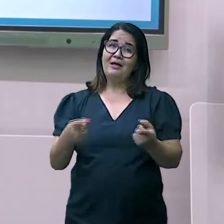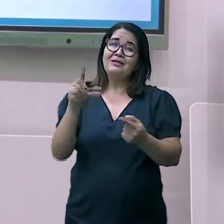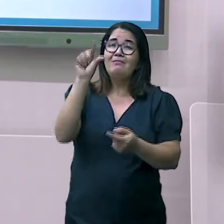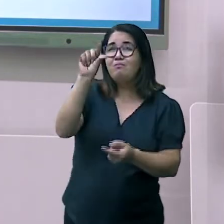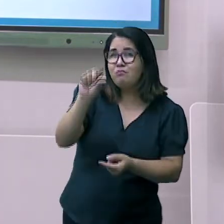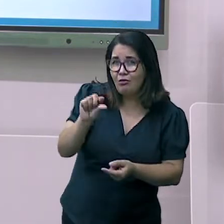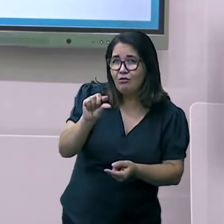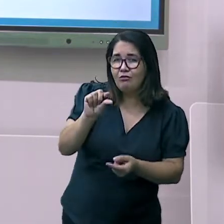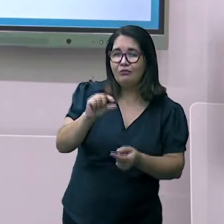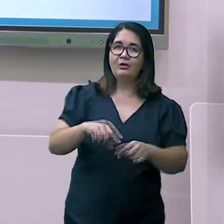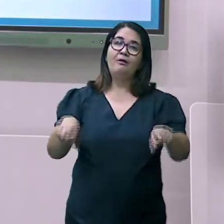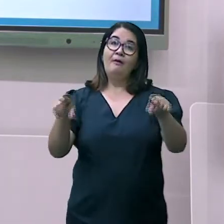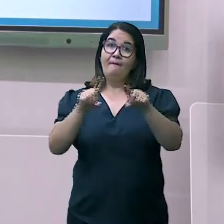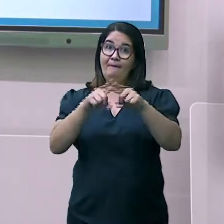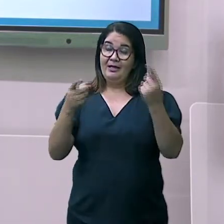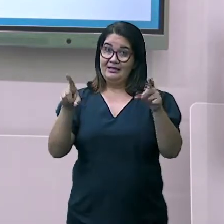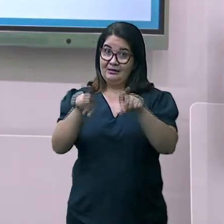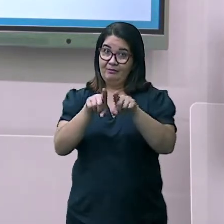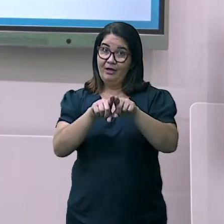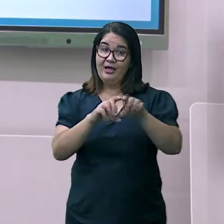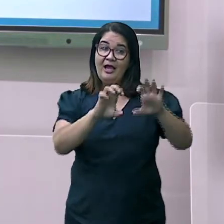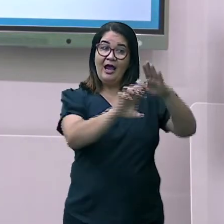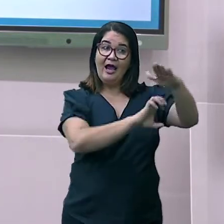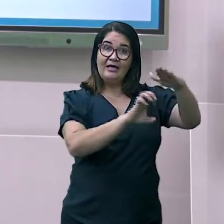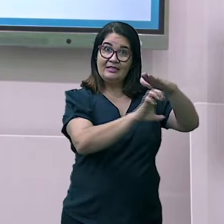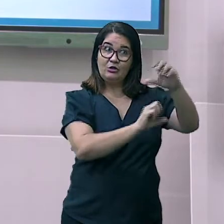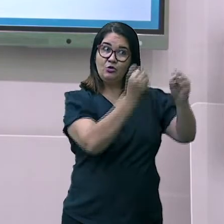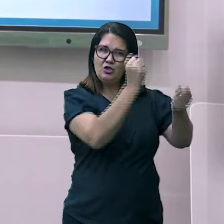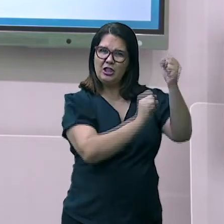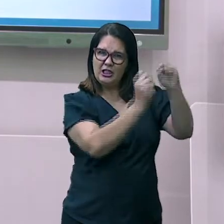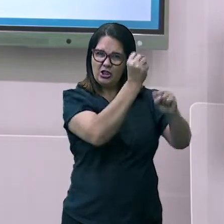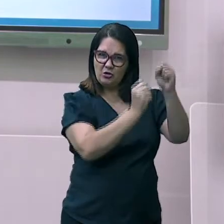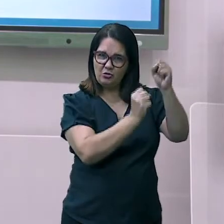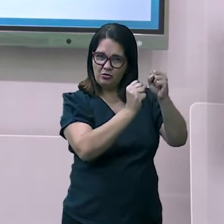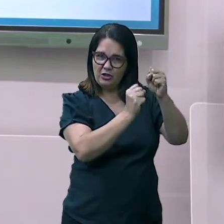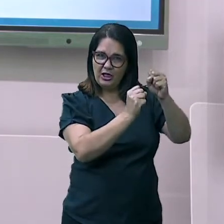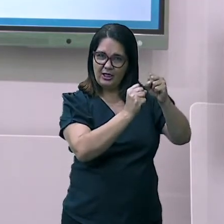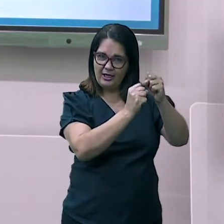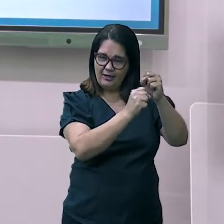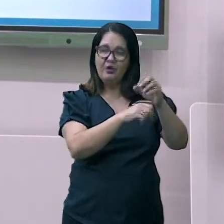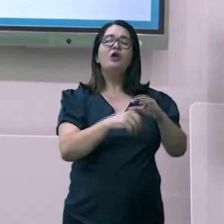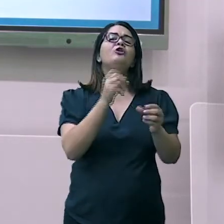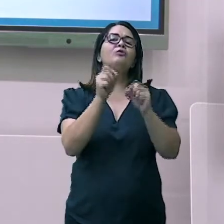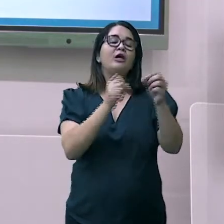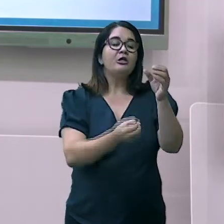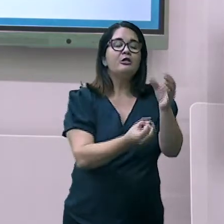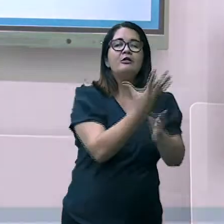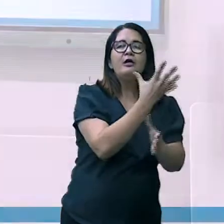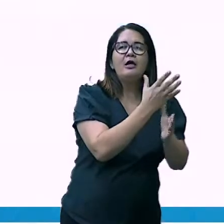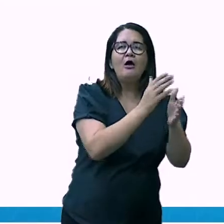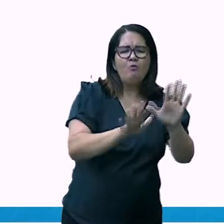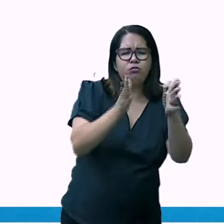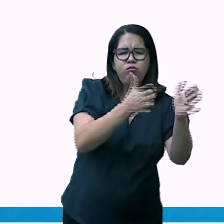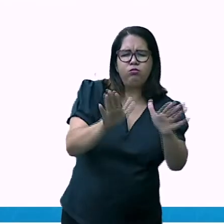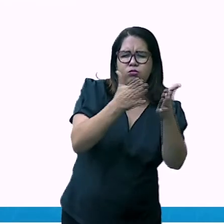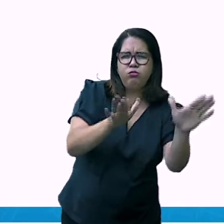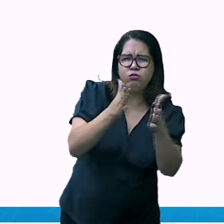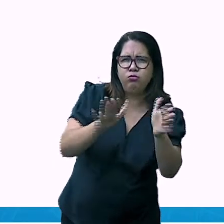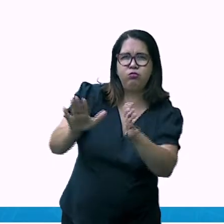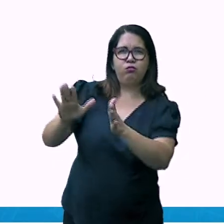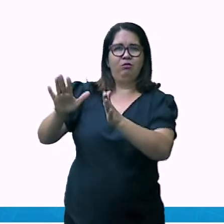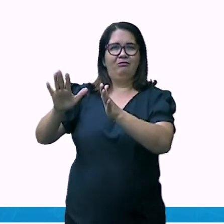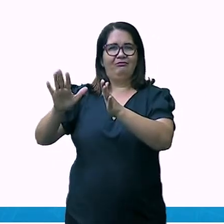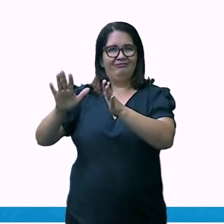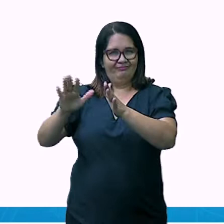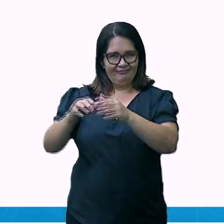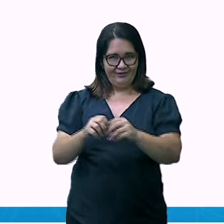em larga escala. Outra profissão que eu trouxe aqui para vocês é o caixeiro viajante. Vocês